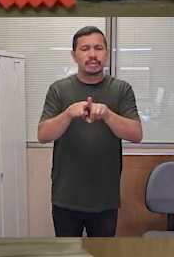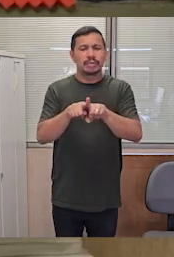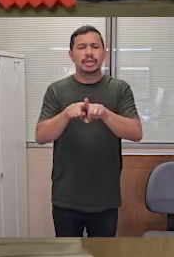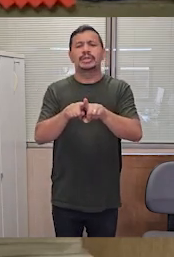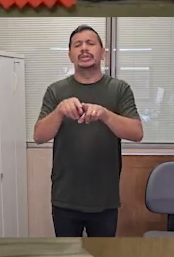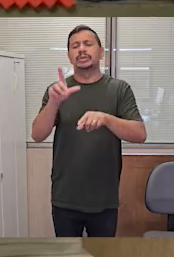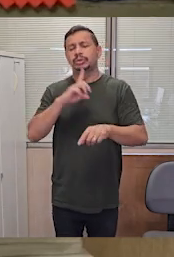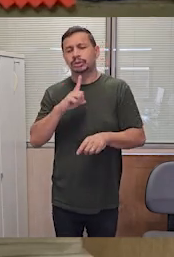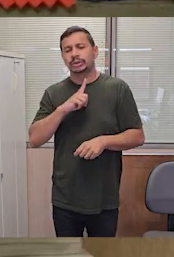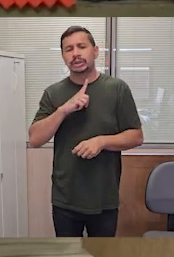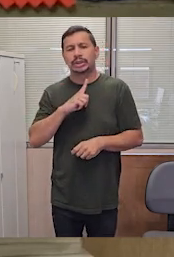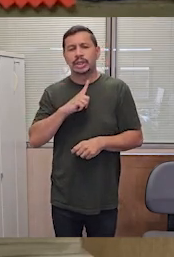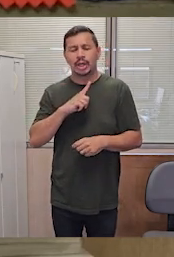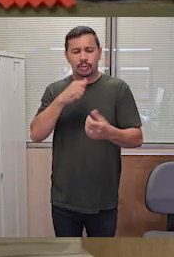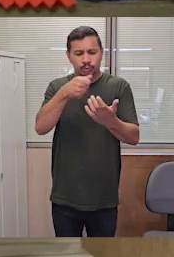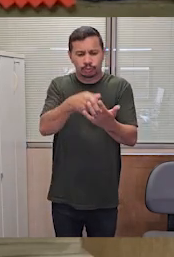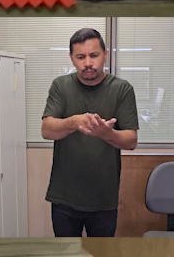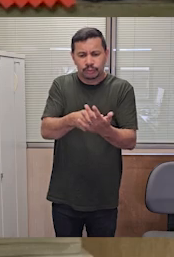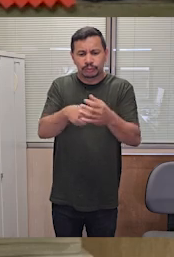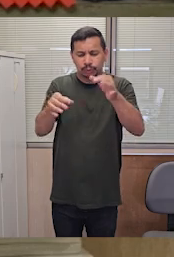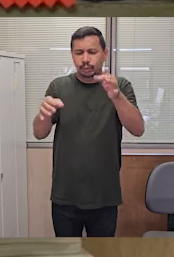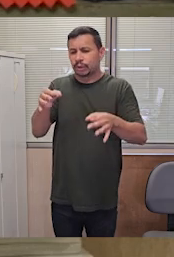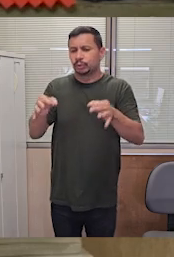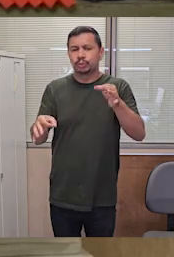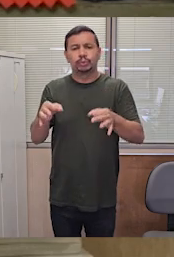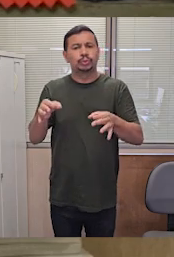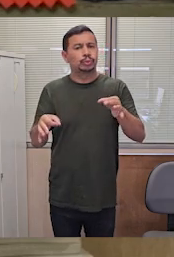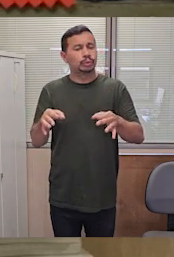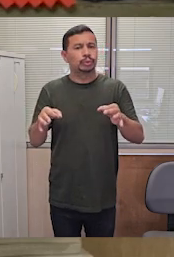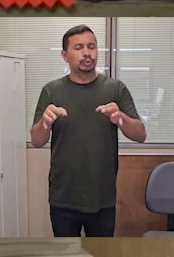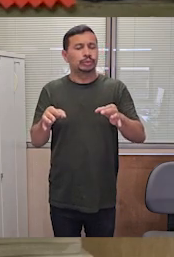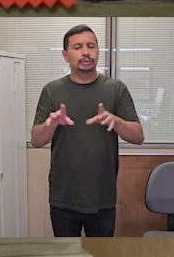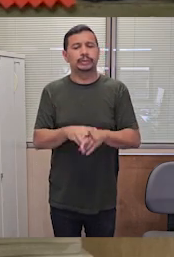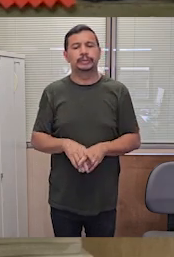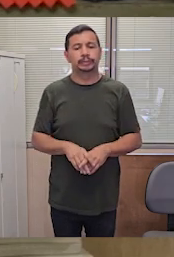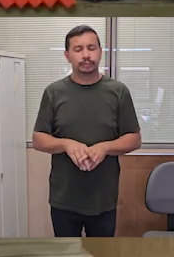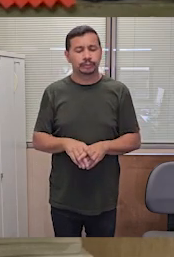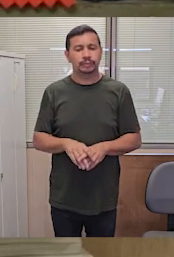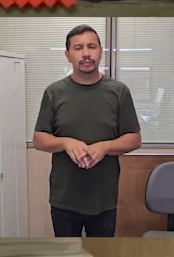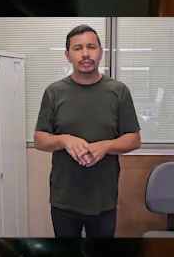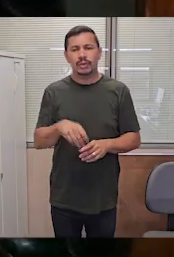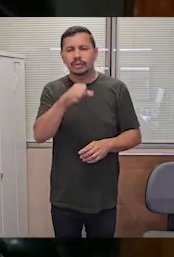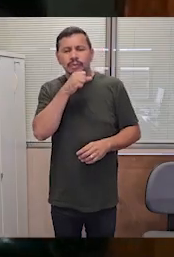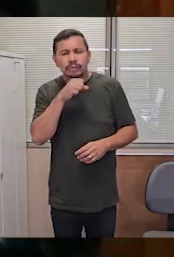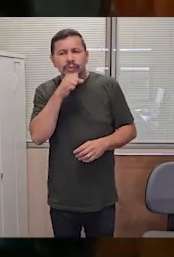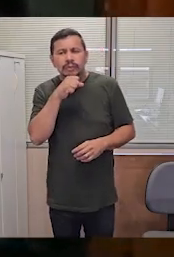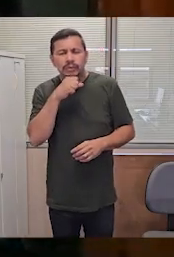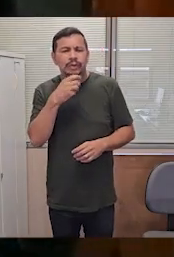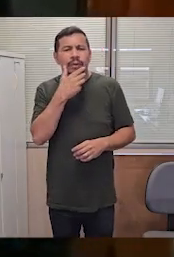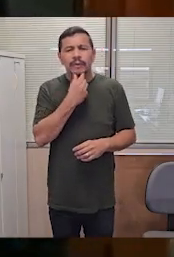sendo um exemplo de resiliência e de compromisso com um futuro mais justo, mesmo em tempos de grandes adversidades. O meu